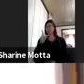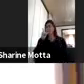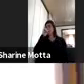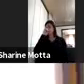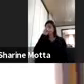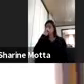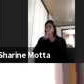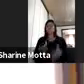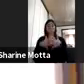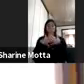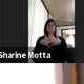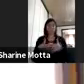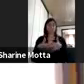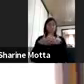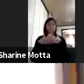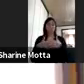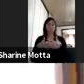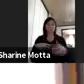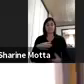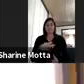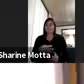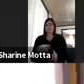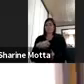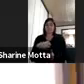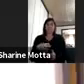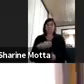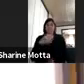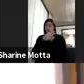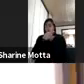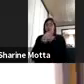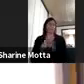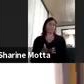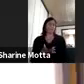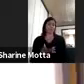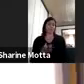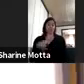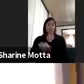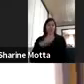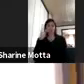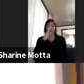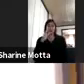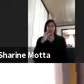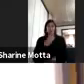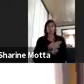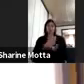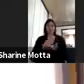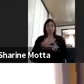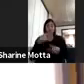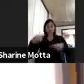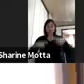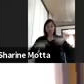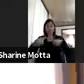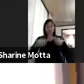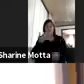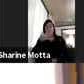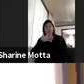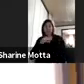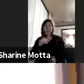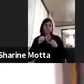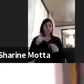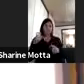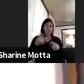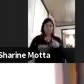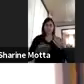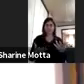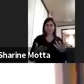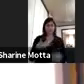de embrulhar o estômago. E é claro, gente, se a gente no Brasil começa a discutir se criancinha pode ser violada e se está tudo bem, se criancinha gosta de